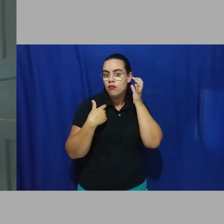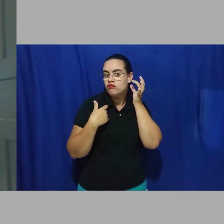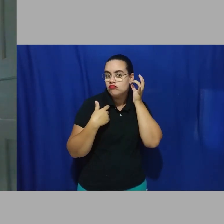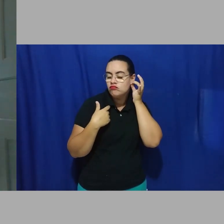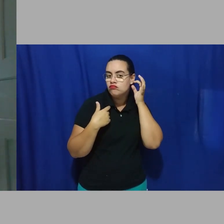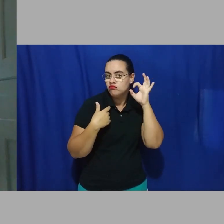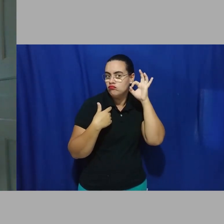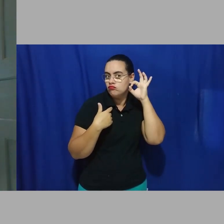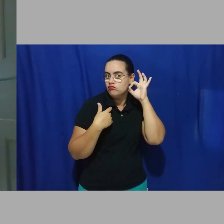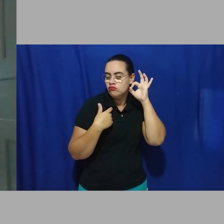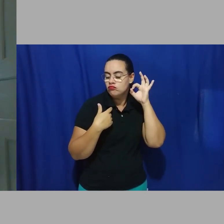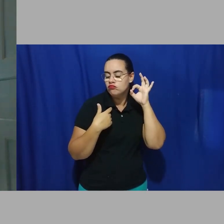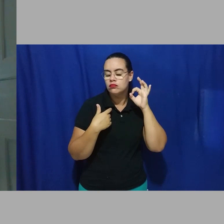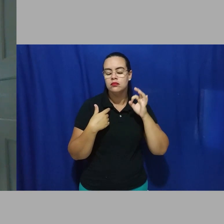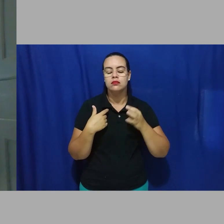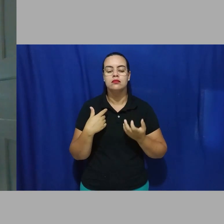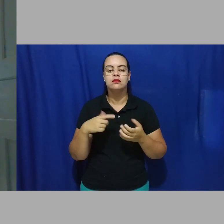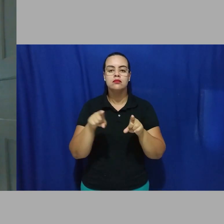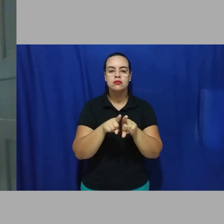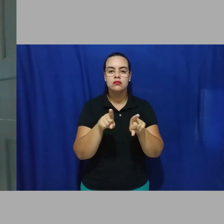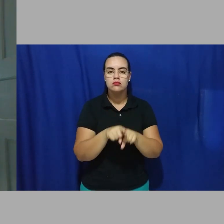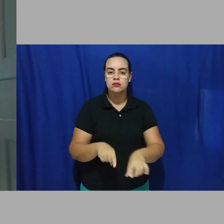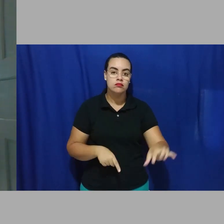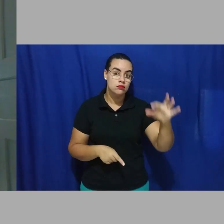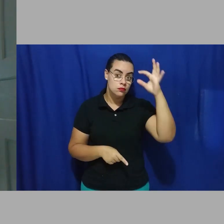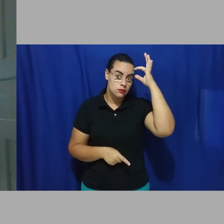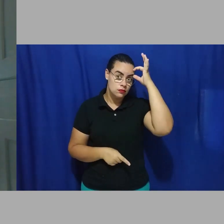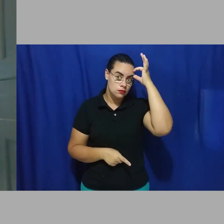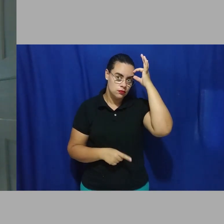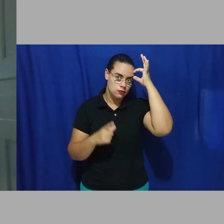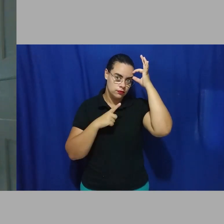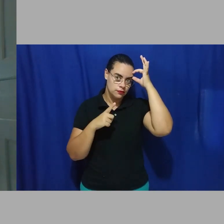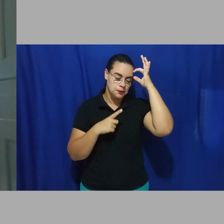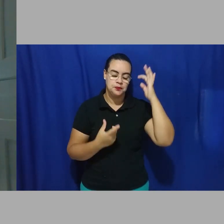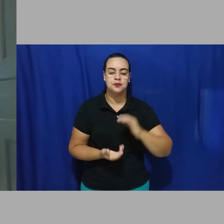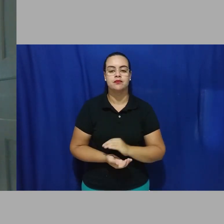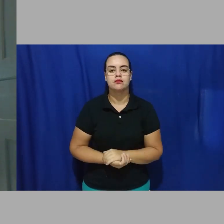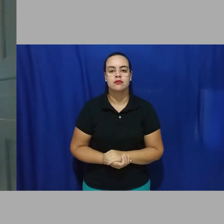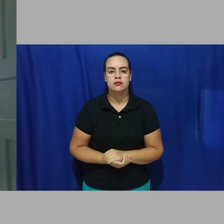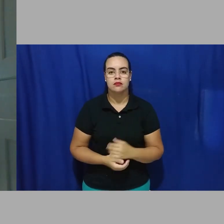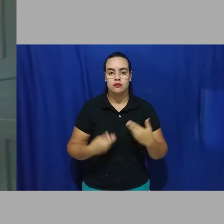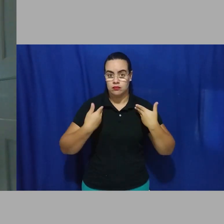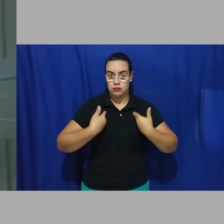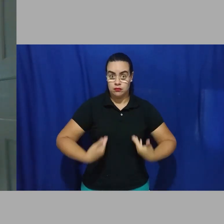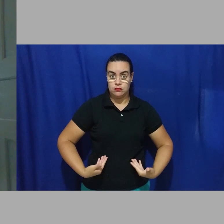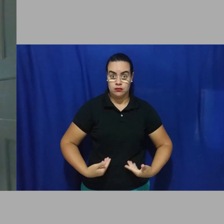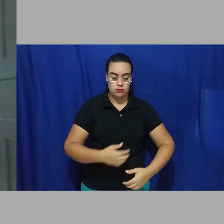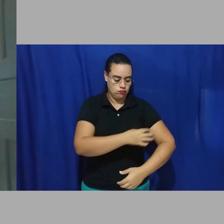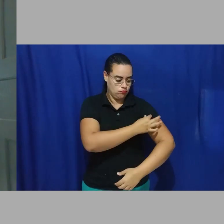Uso piercing na orelha esquerda e alargador. E na sobrancelha esquerda também.